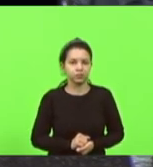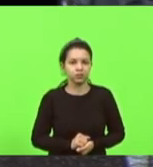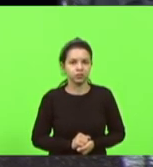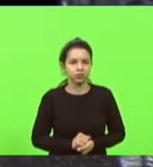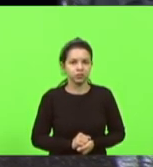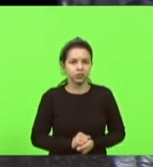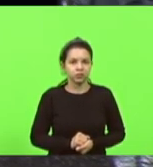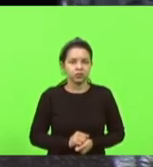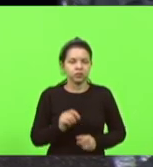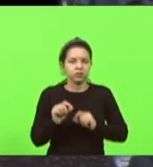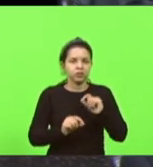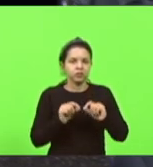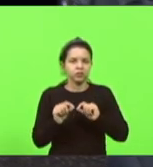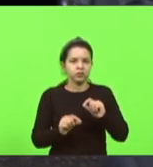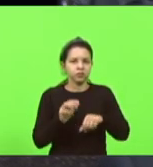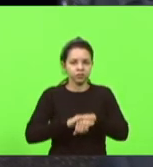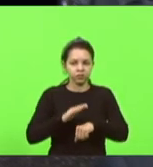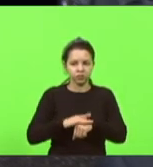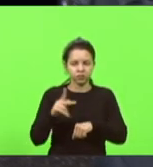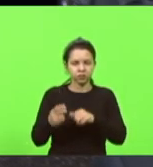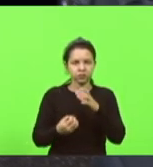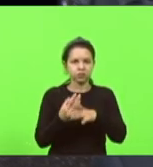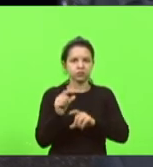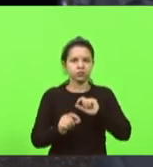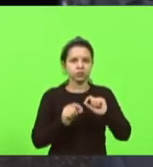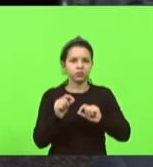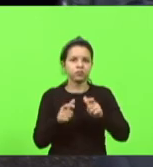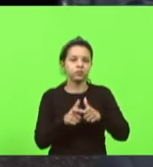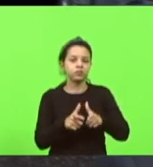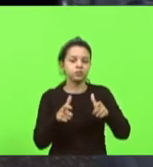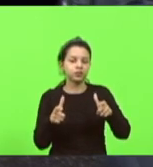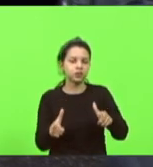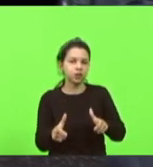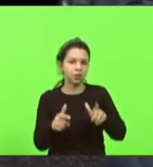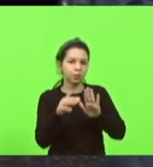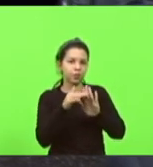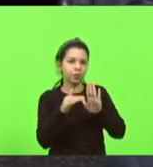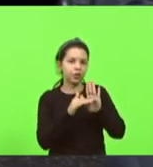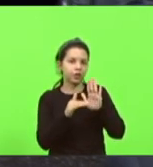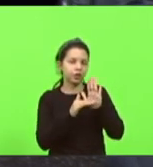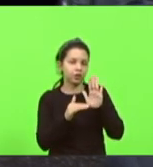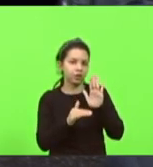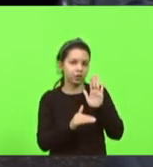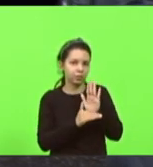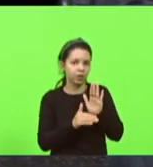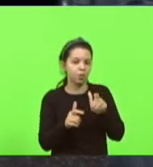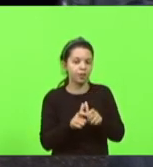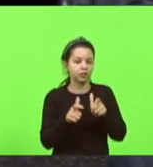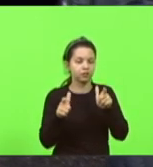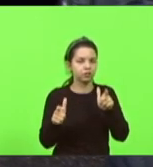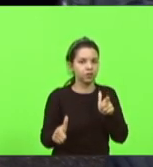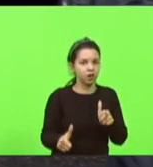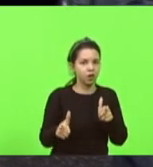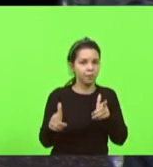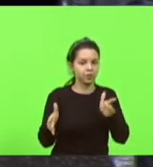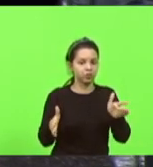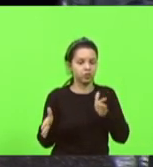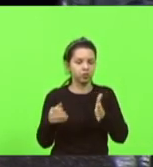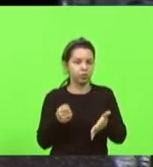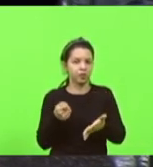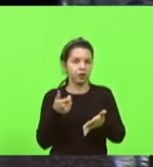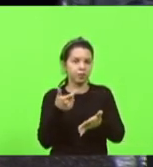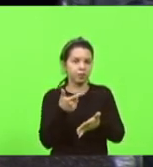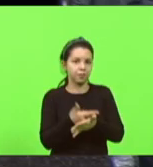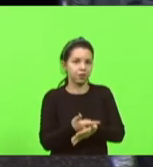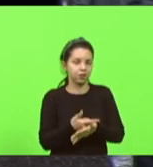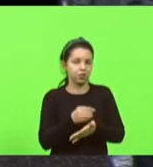O que, que pretende a autora? Pretende aumentar um programa, pretende aumentar o tempo de pagamento de uma verba